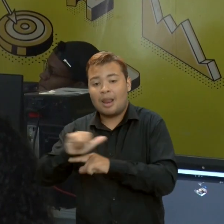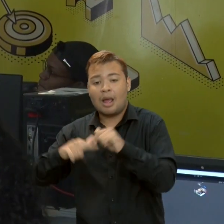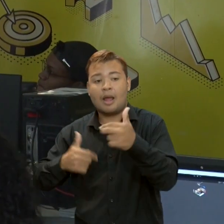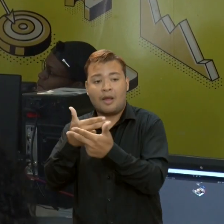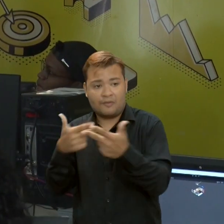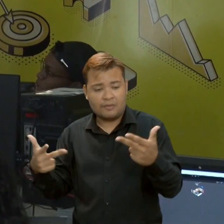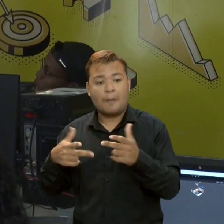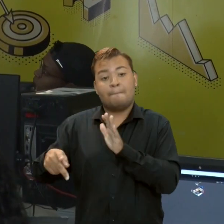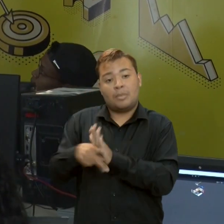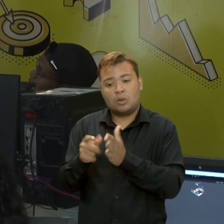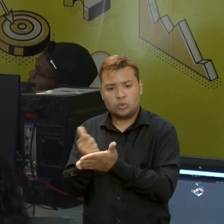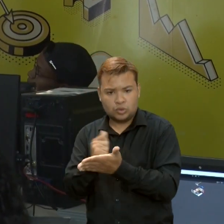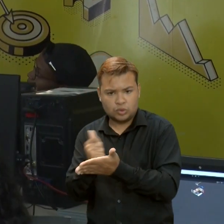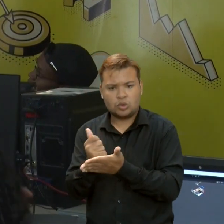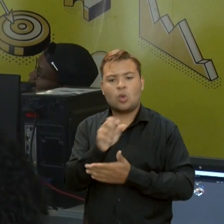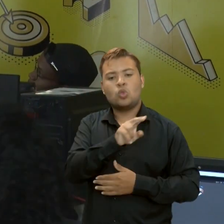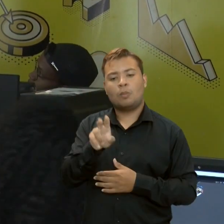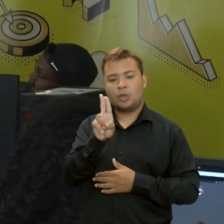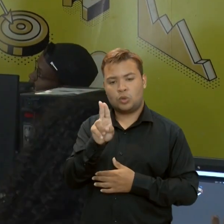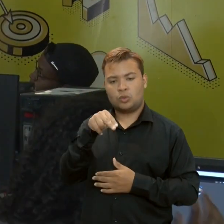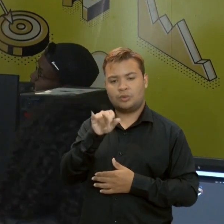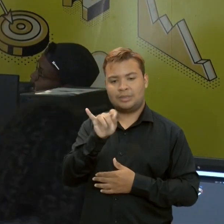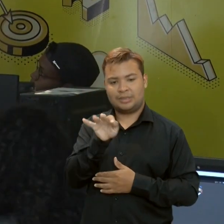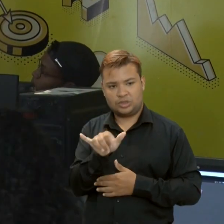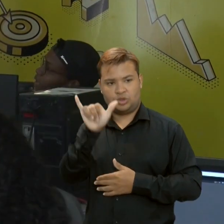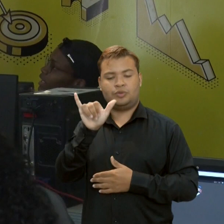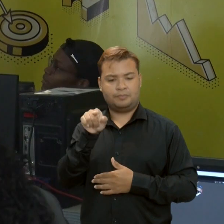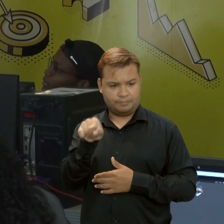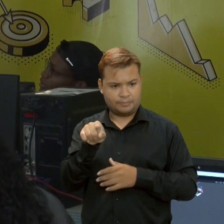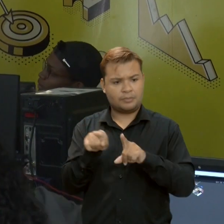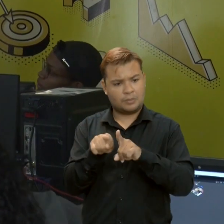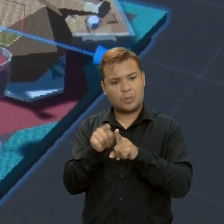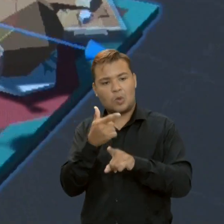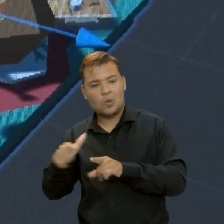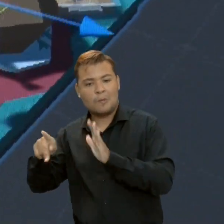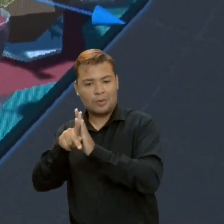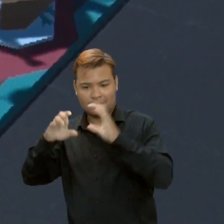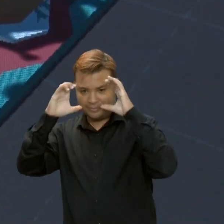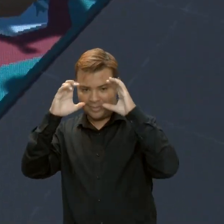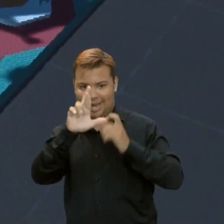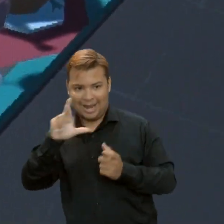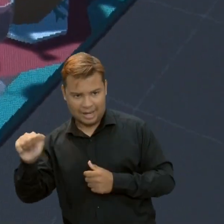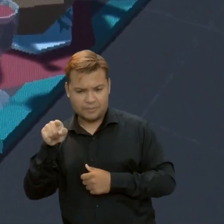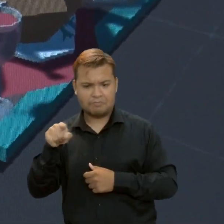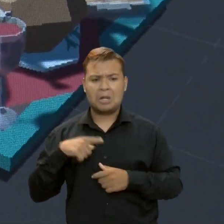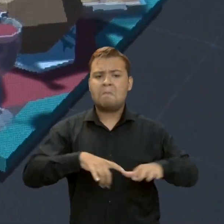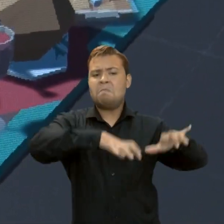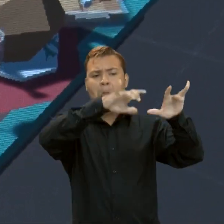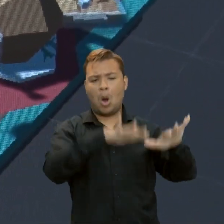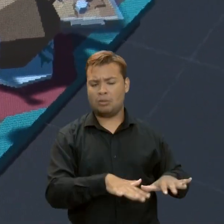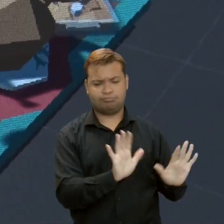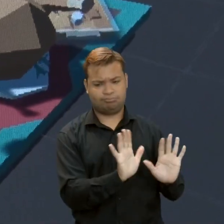um motor de jogos que se chama Unity, e também a Vuforia, que é uma interface para a realidade aumentada. Então, independente de programação, a